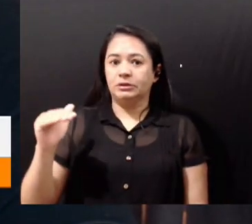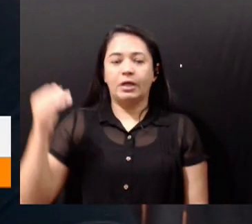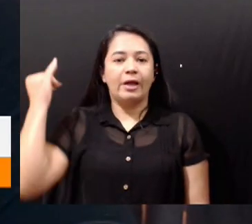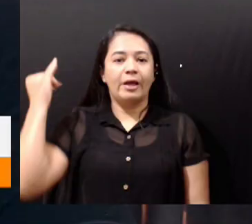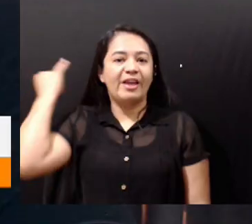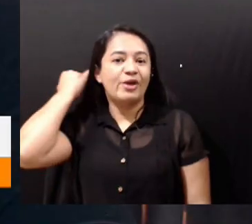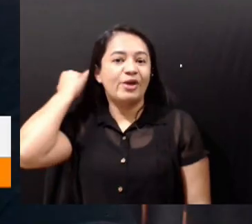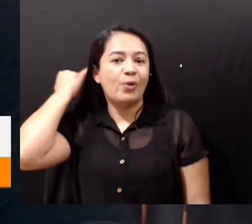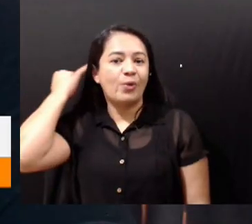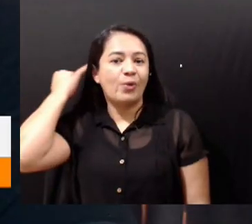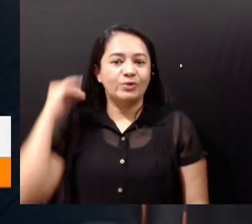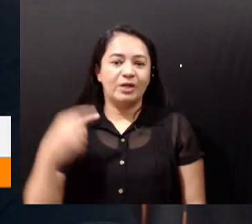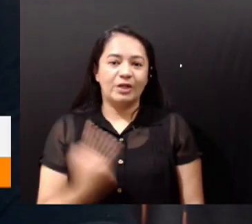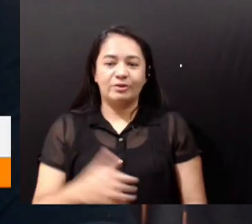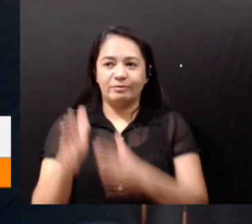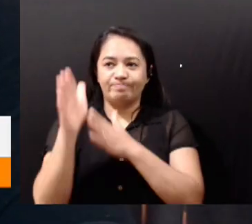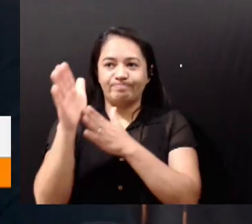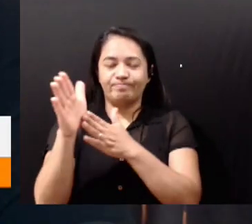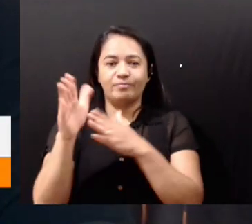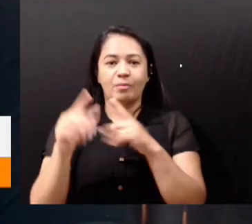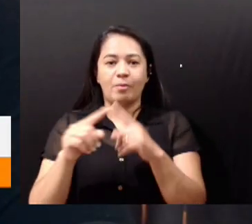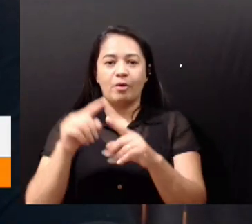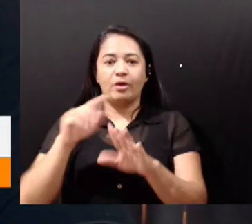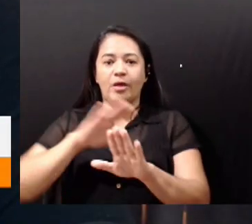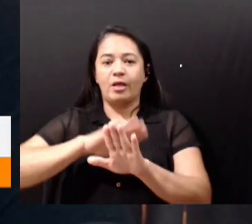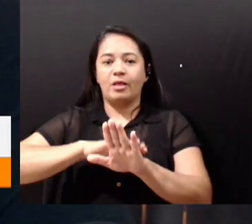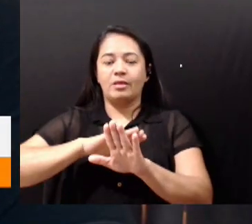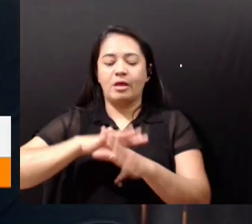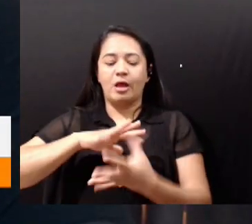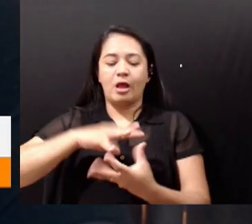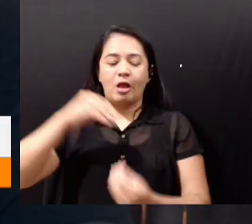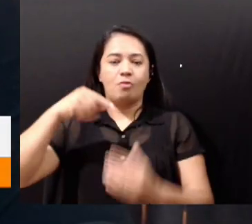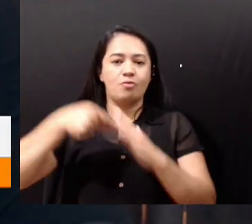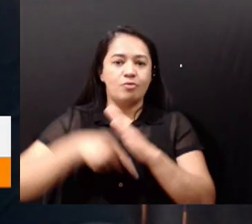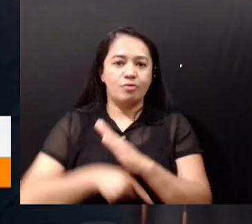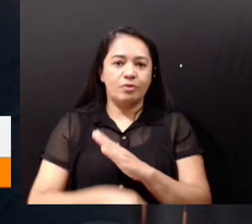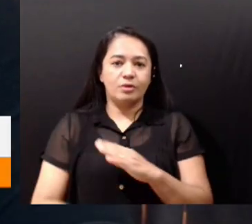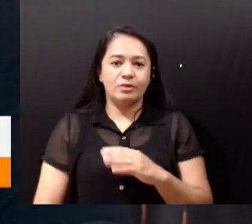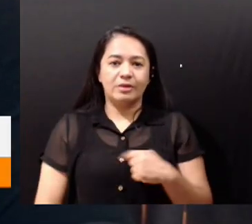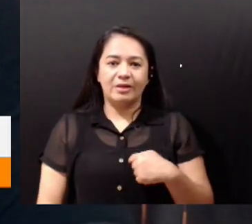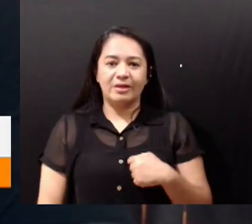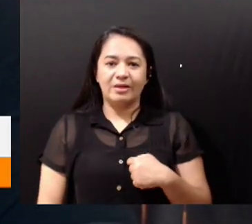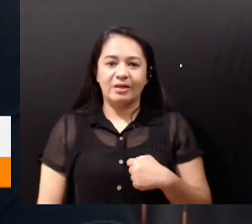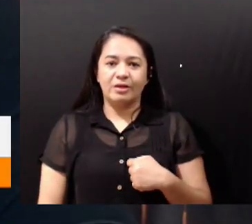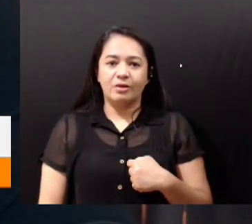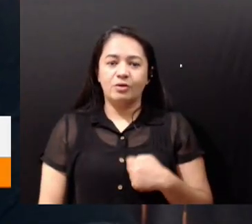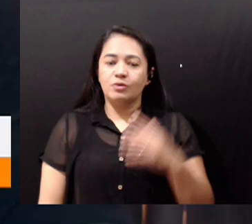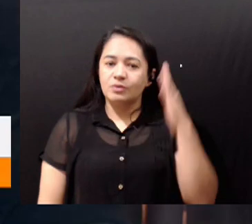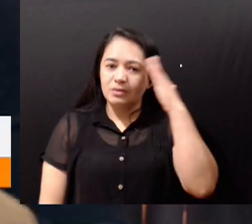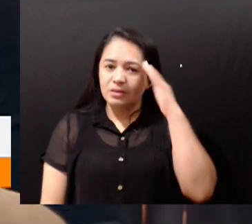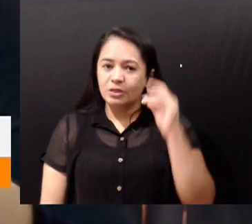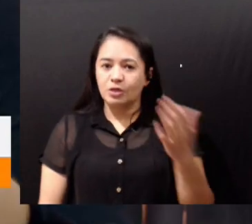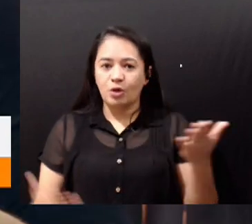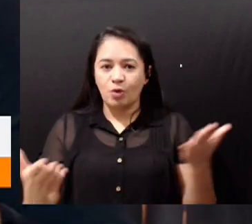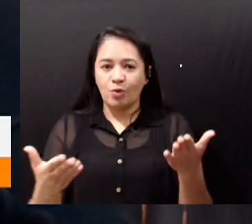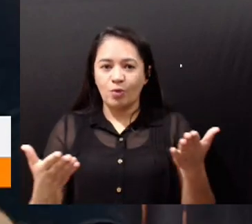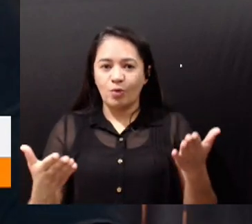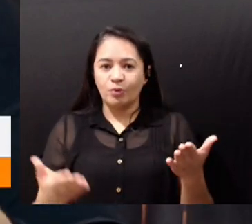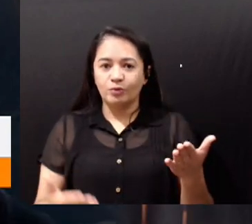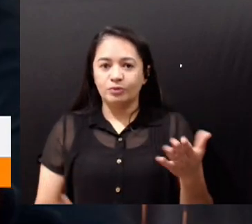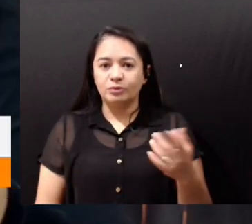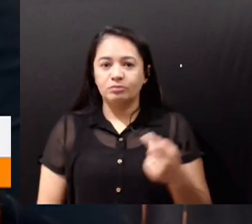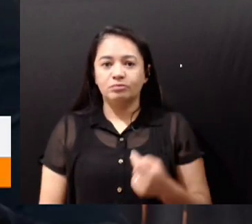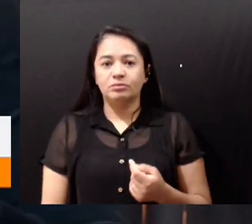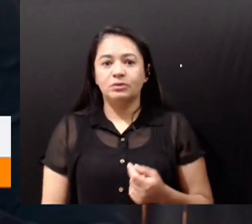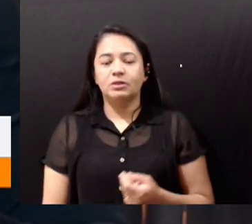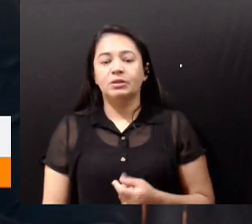que a gente fala por trás de alma, de profundidade, eu acabo mesmo sabendo que, hoje a gente sabe que quase tem muita coisa que não é o